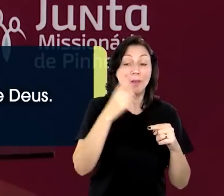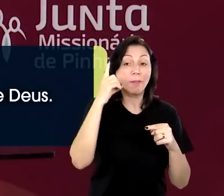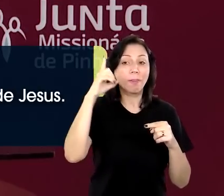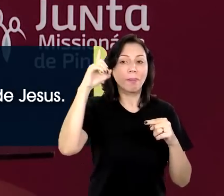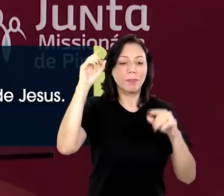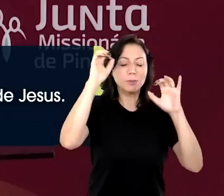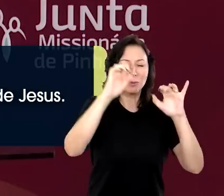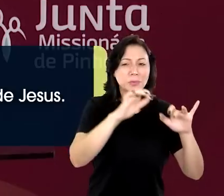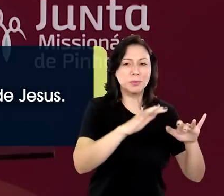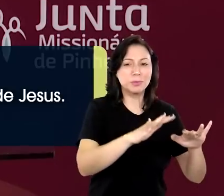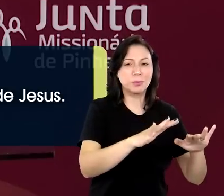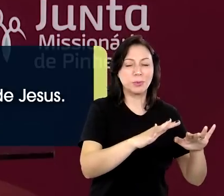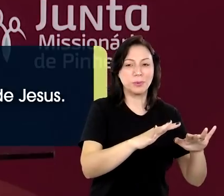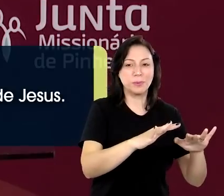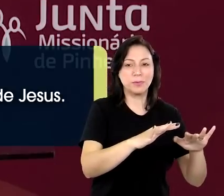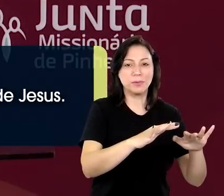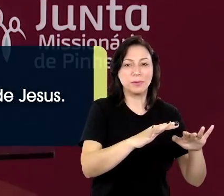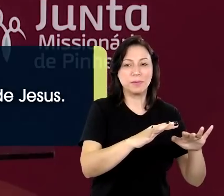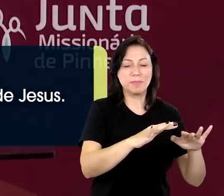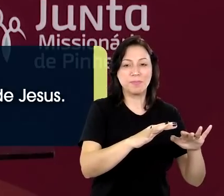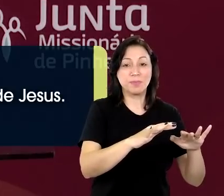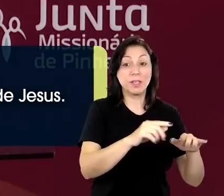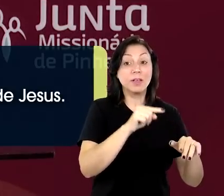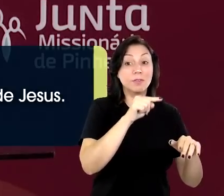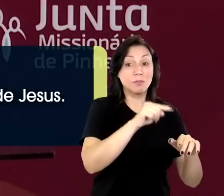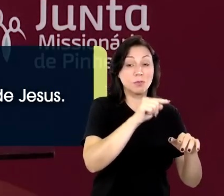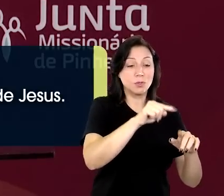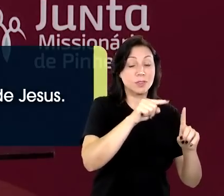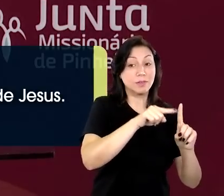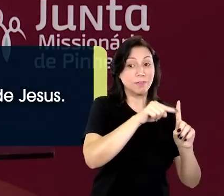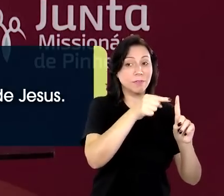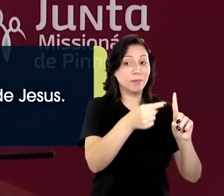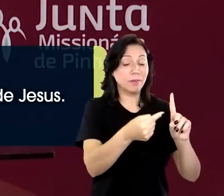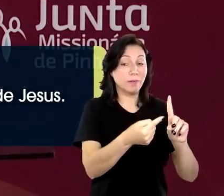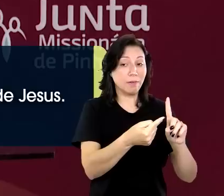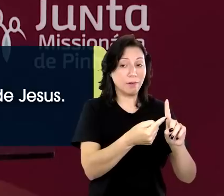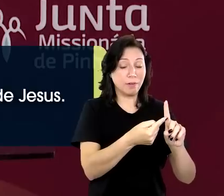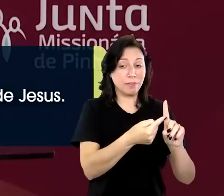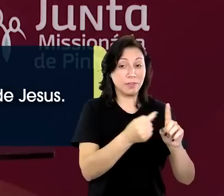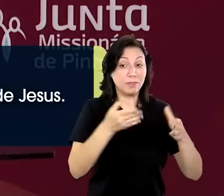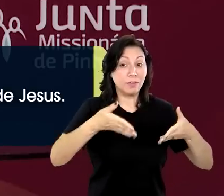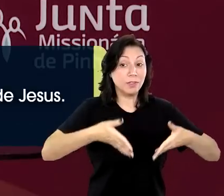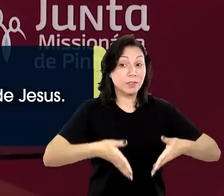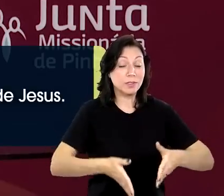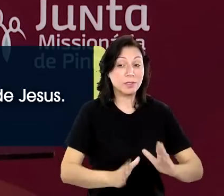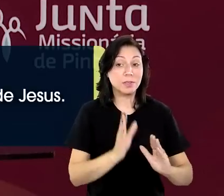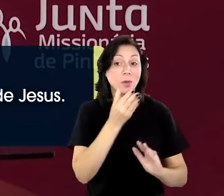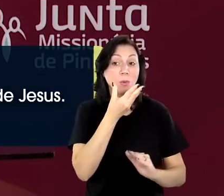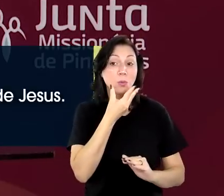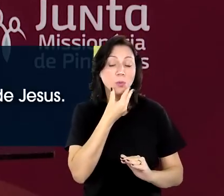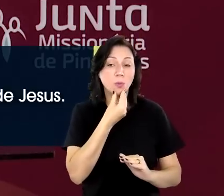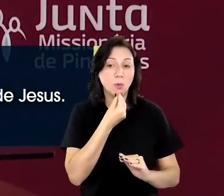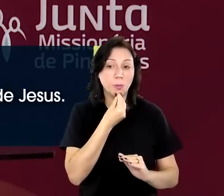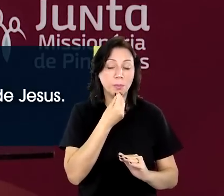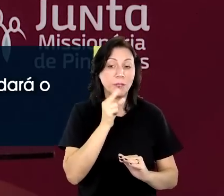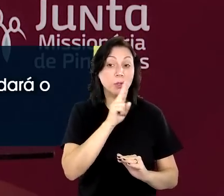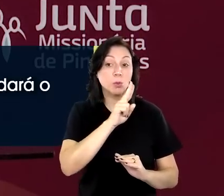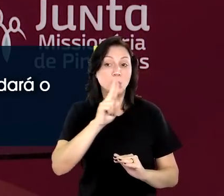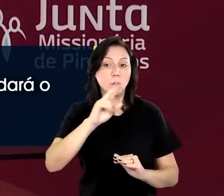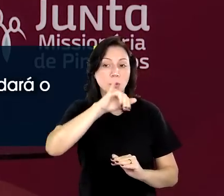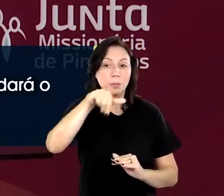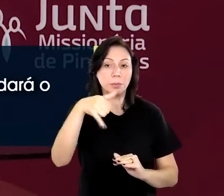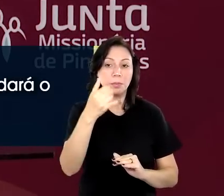de Deus. Eis que conceberás e darás à luz um filho, a quem chamarás pelo nome de